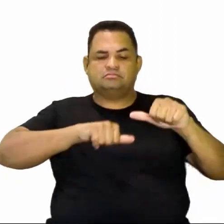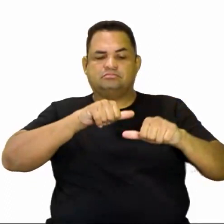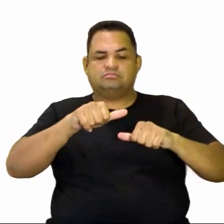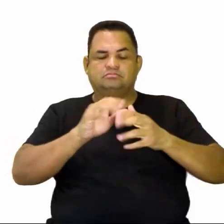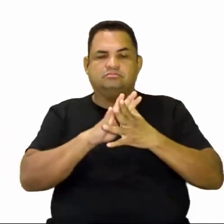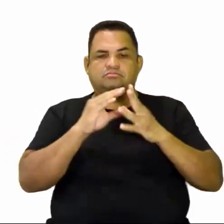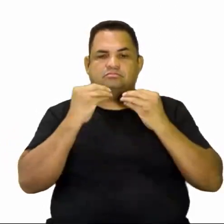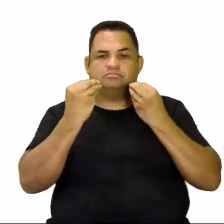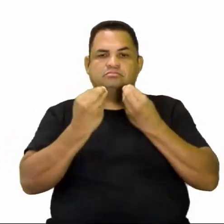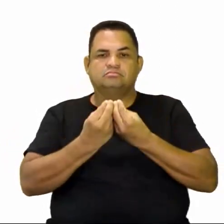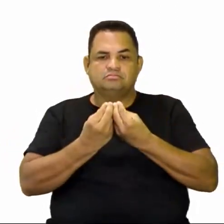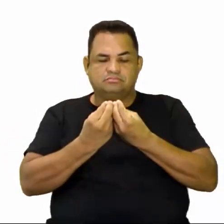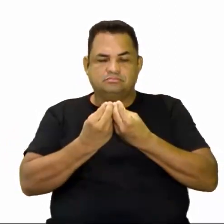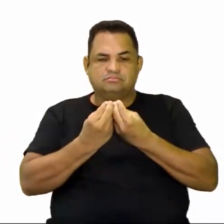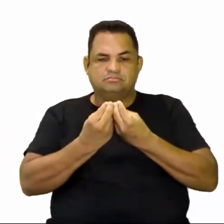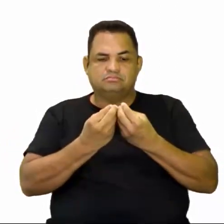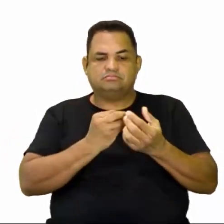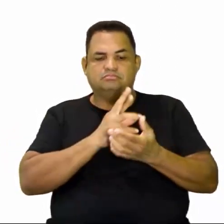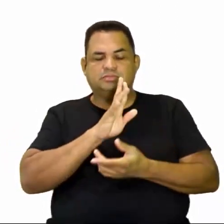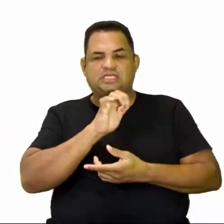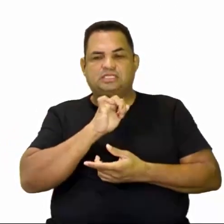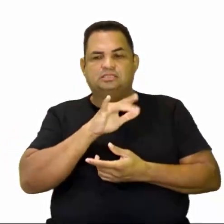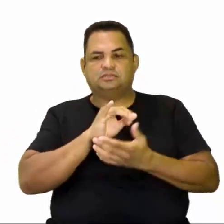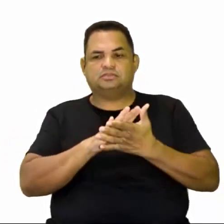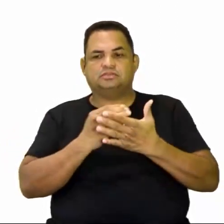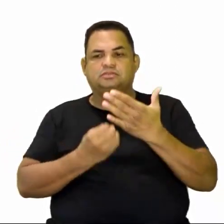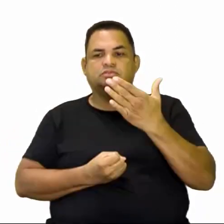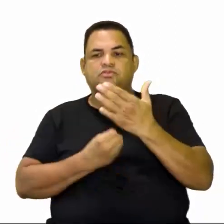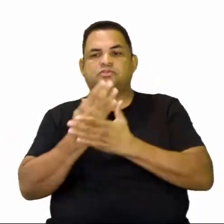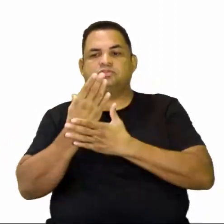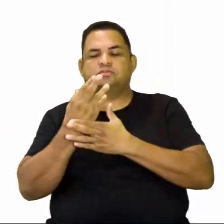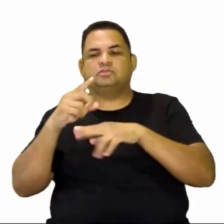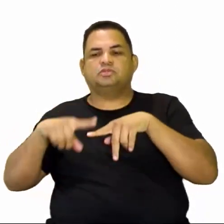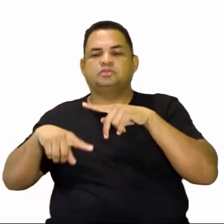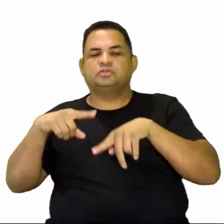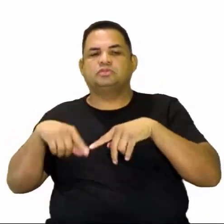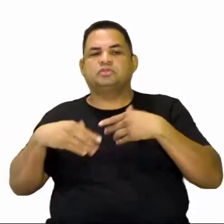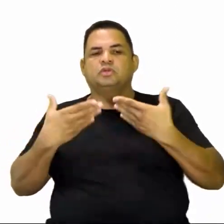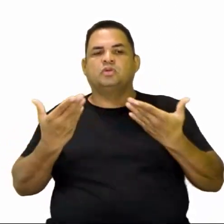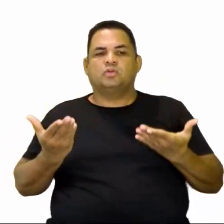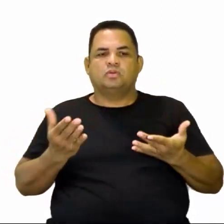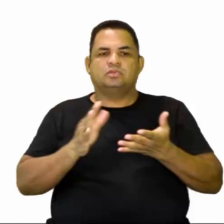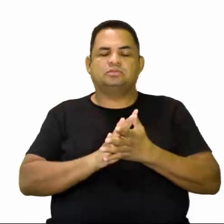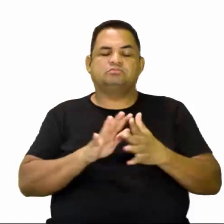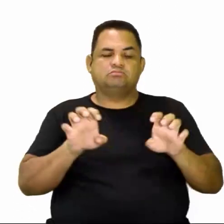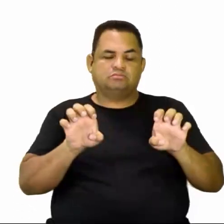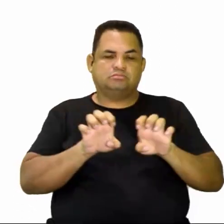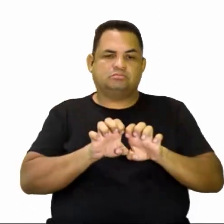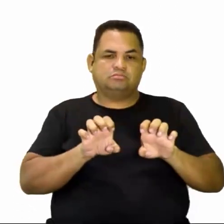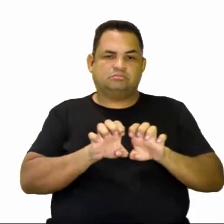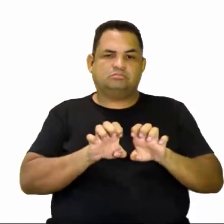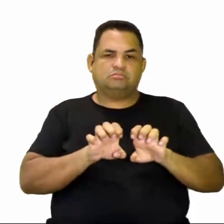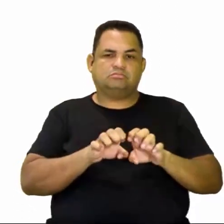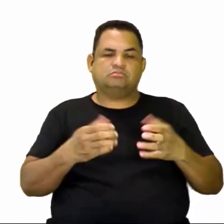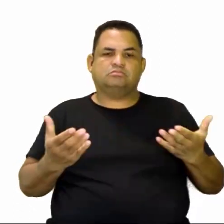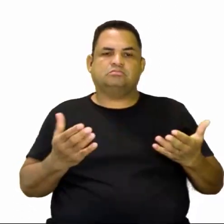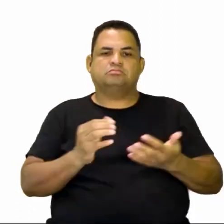das substâncias, quer dizer, de reagentes em produto. Agora, quando se trata de equação